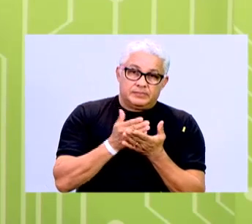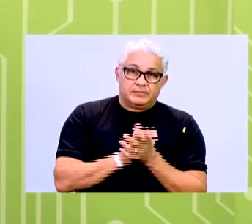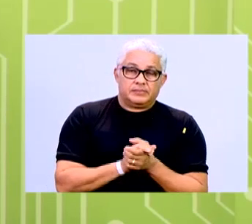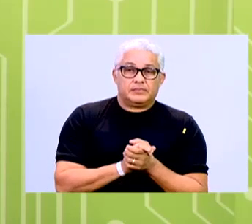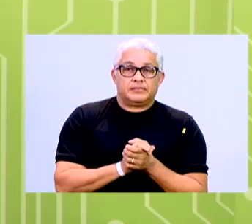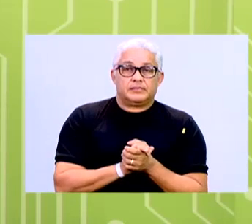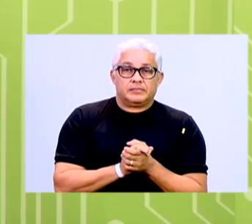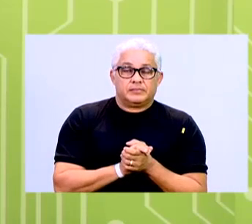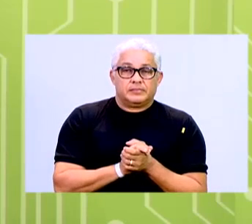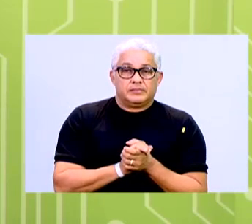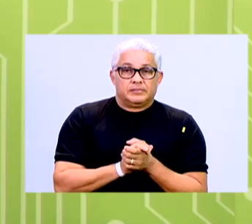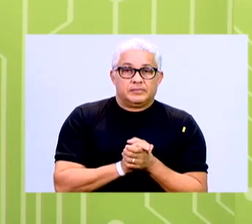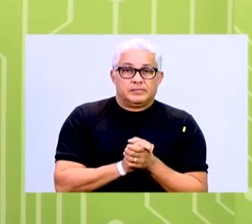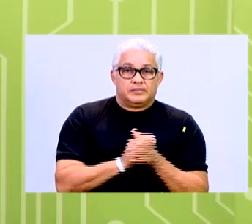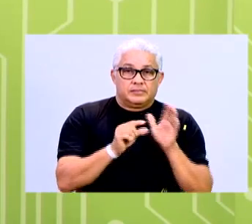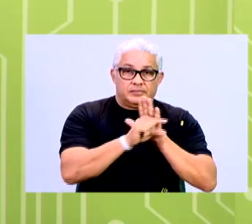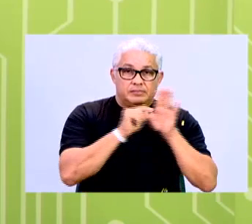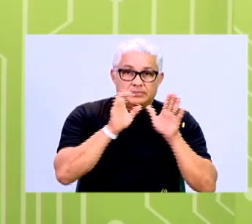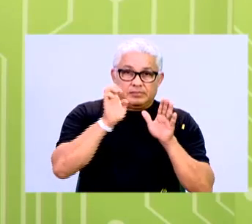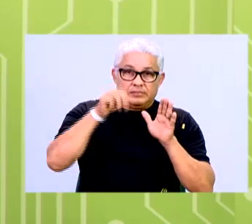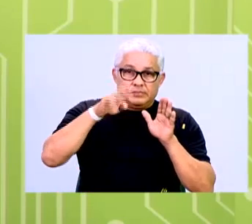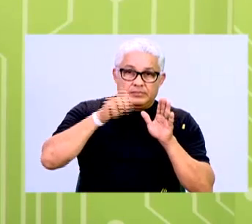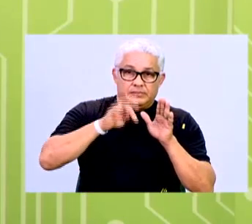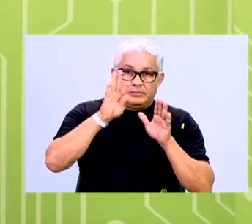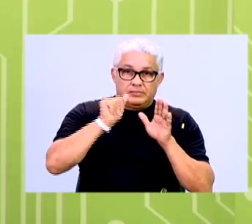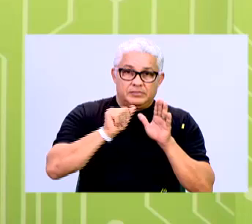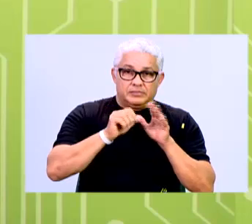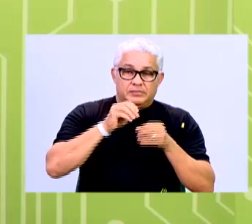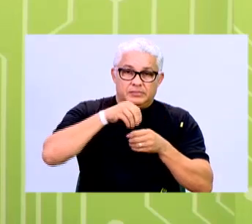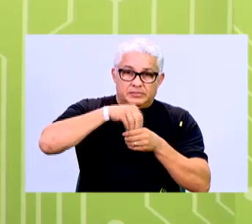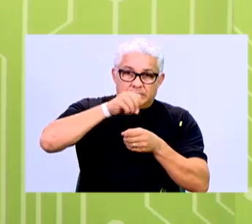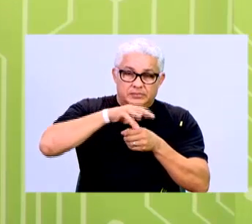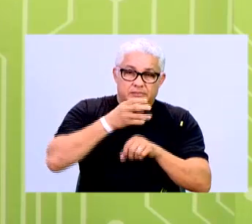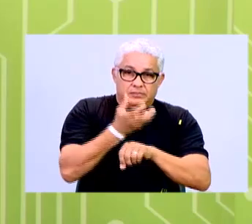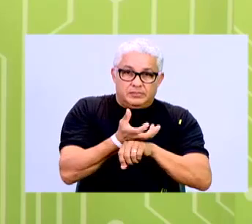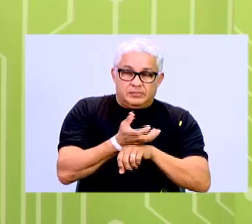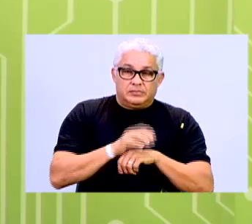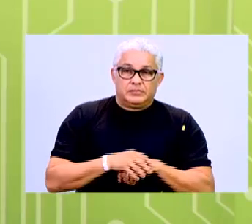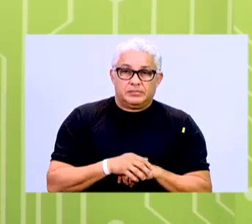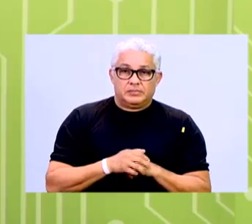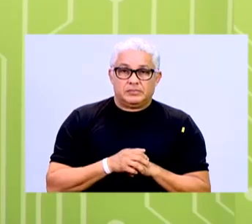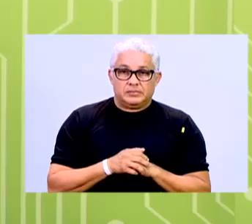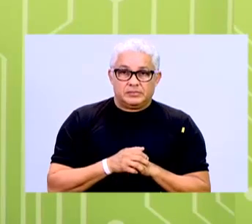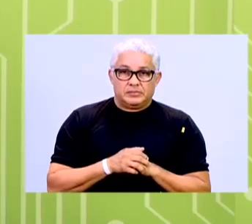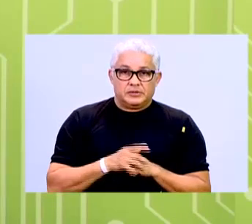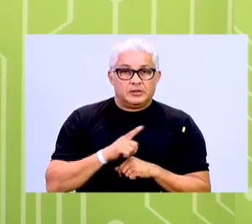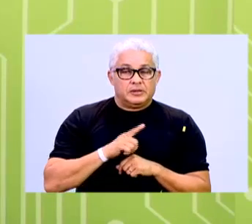vamos dar uma olhadinha na ementa do conteúdo da nossa disciplina.